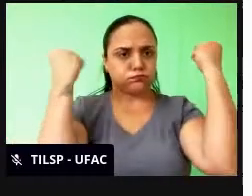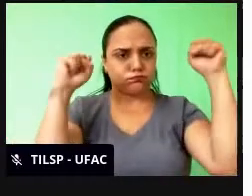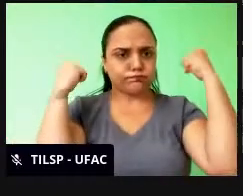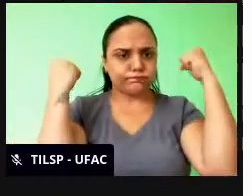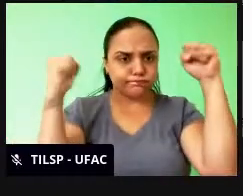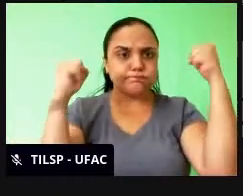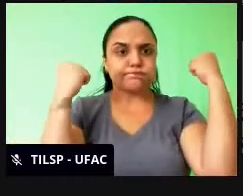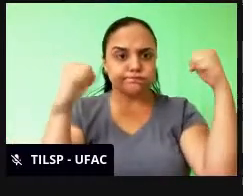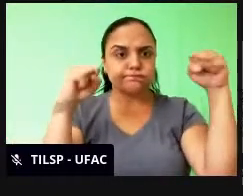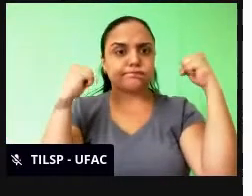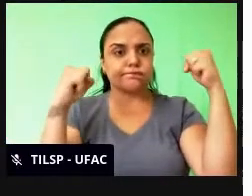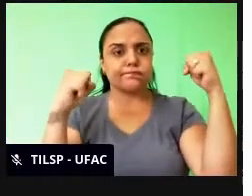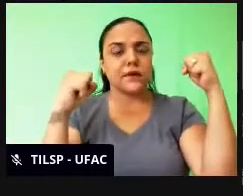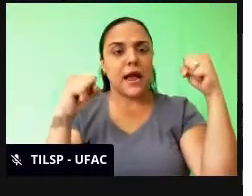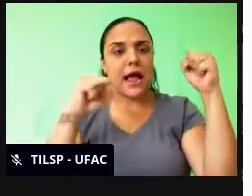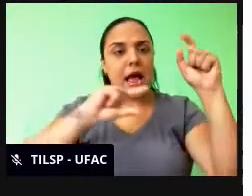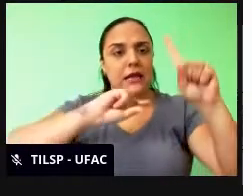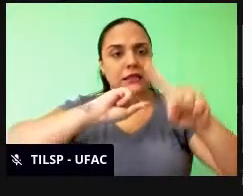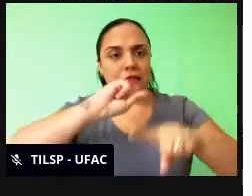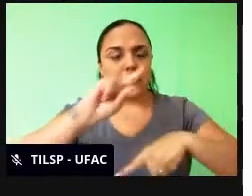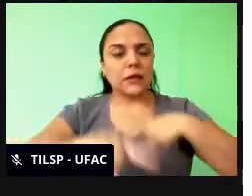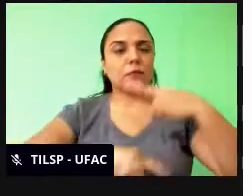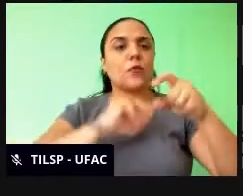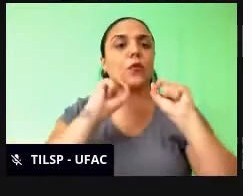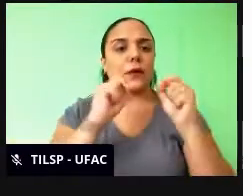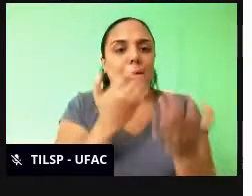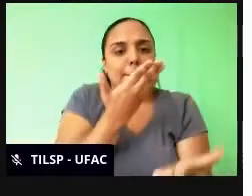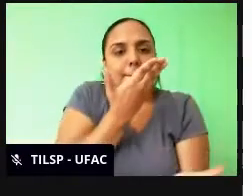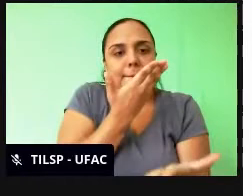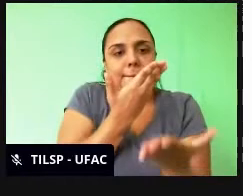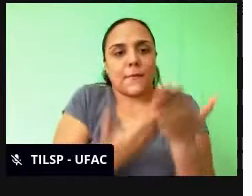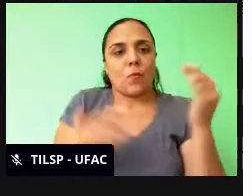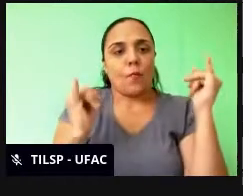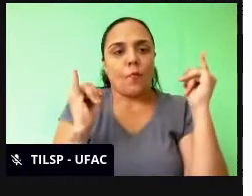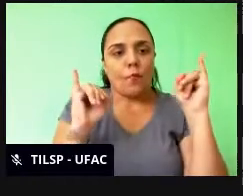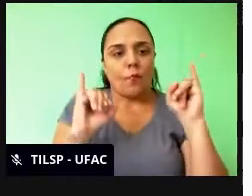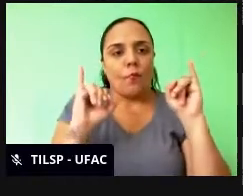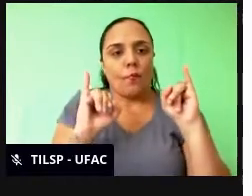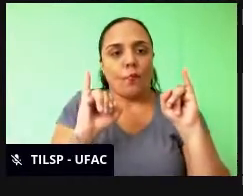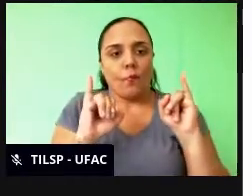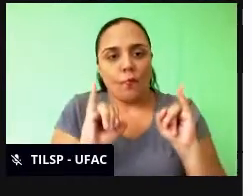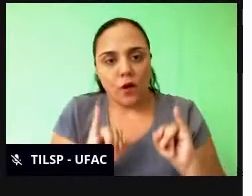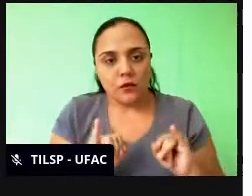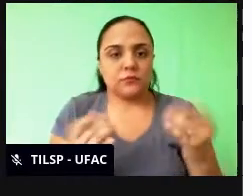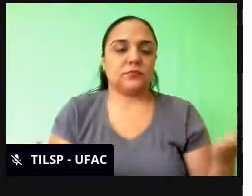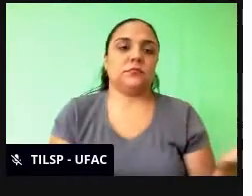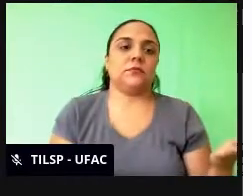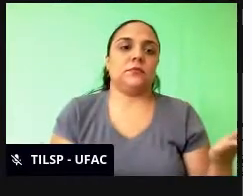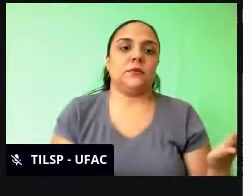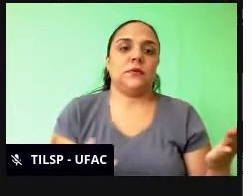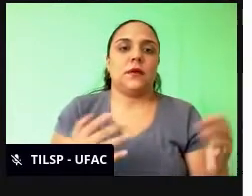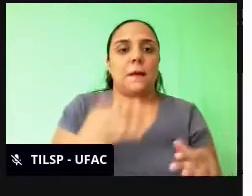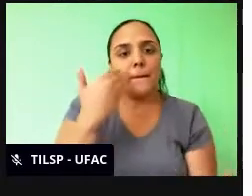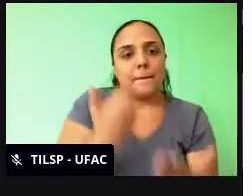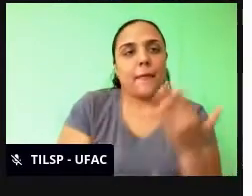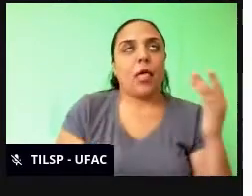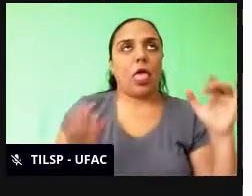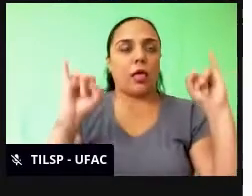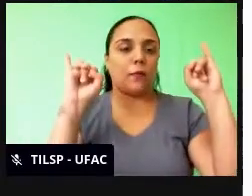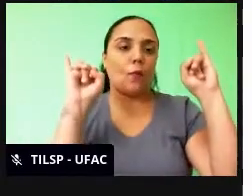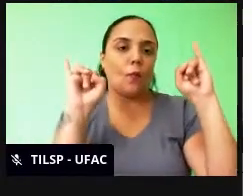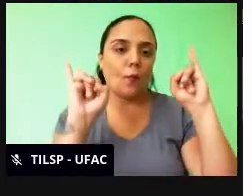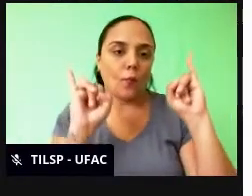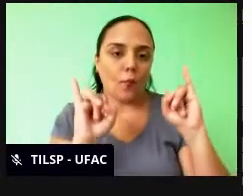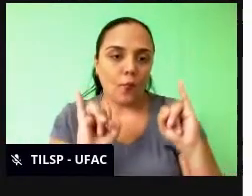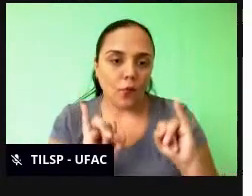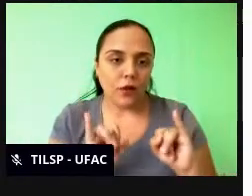recrutar reservas. E vejam que não é só reserva de tecido adiposo, o indivíduo ele vai perder peso, mas ele também